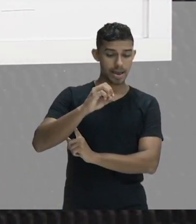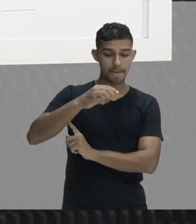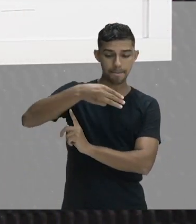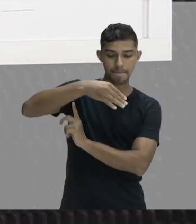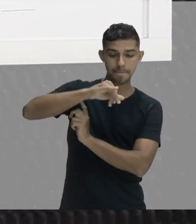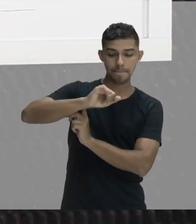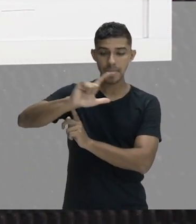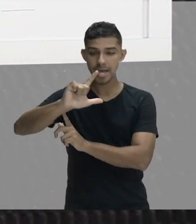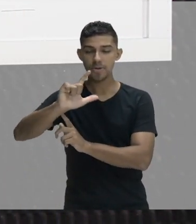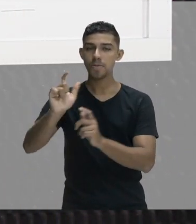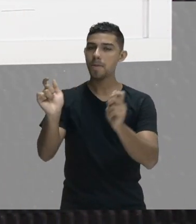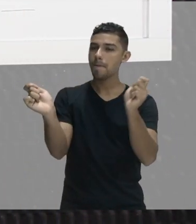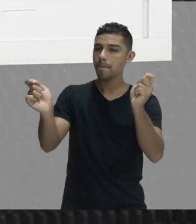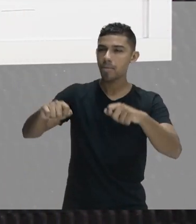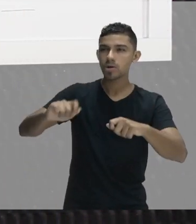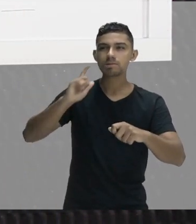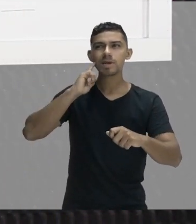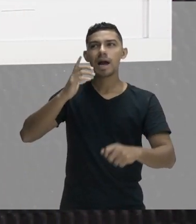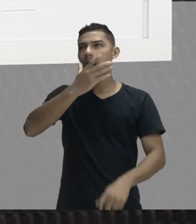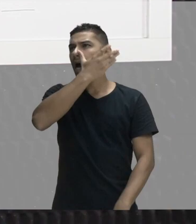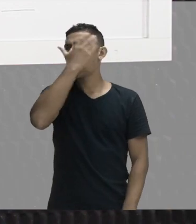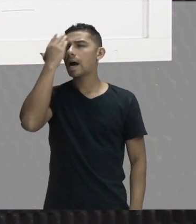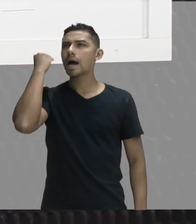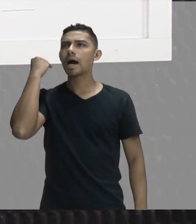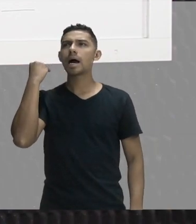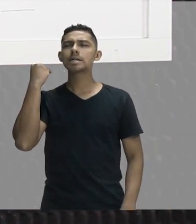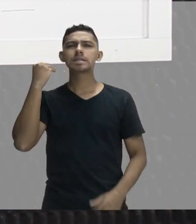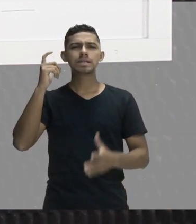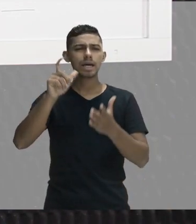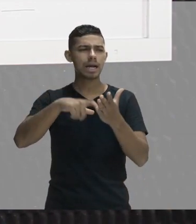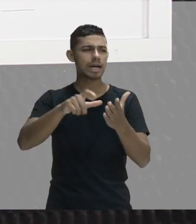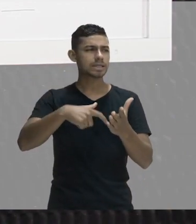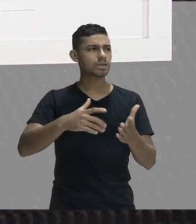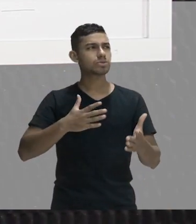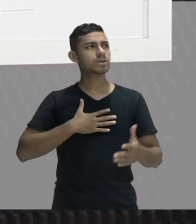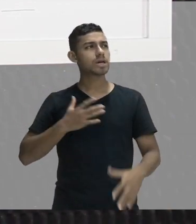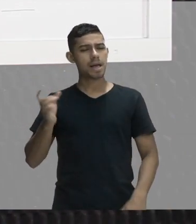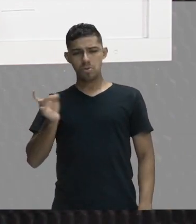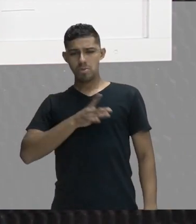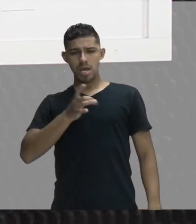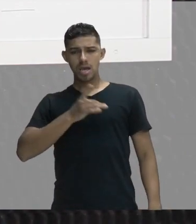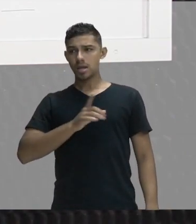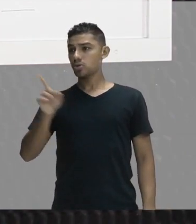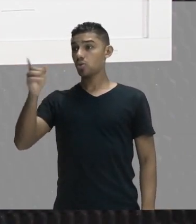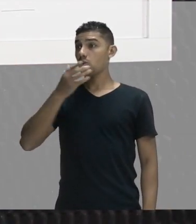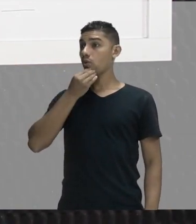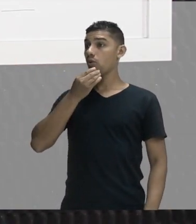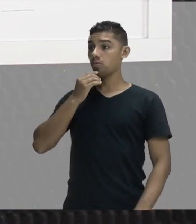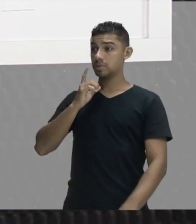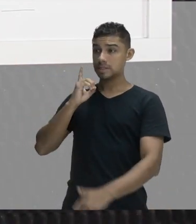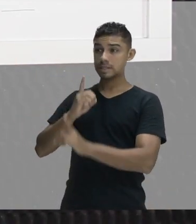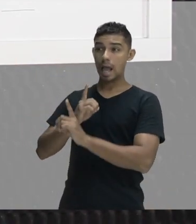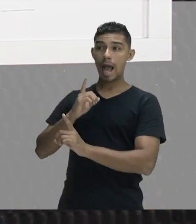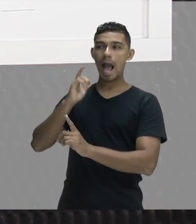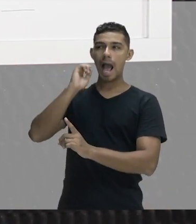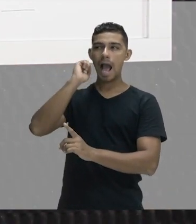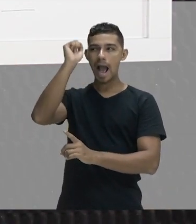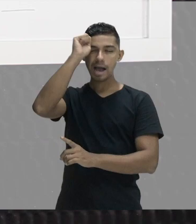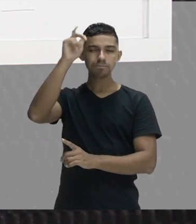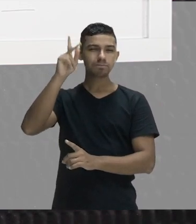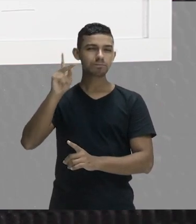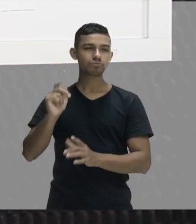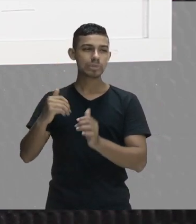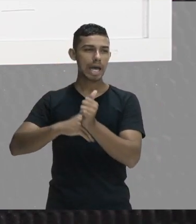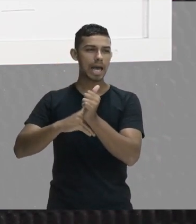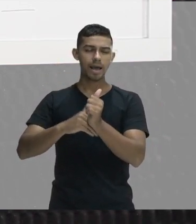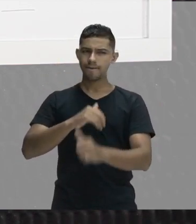você esqueceu o seu cartão e está com medo do cara acertar a sua senha, não é tão fácil